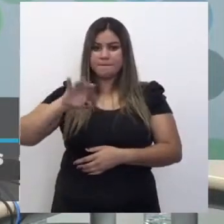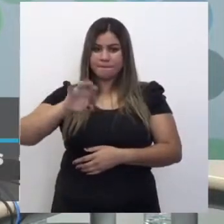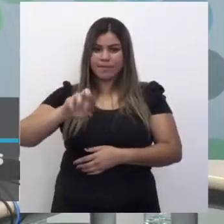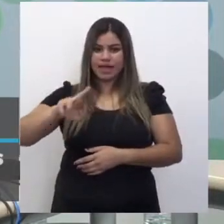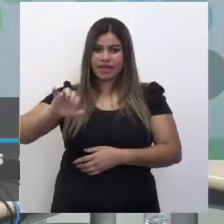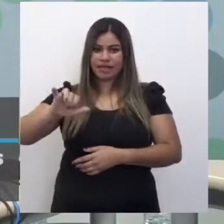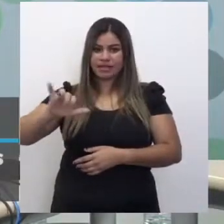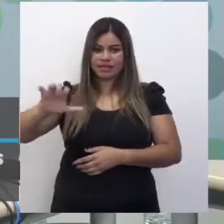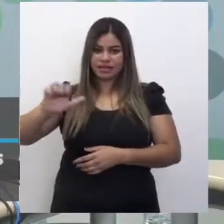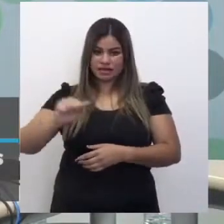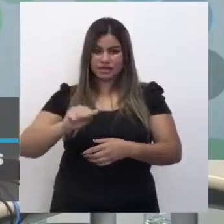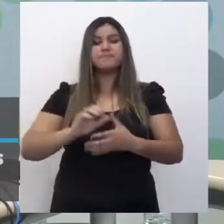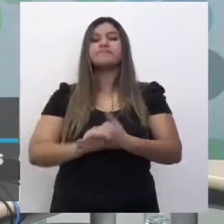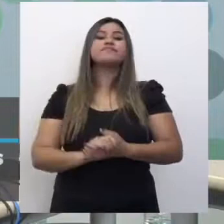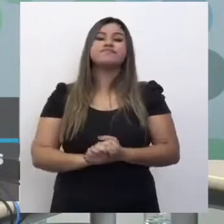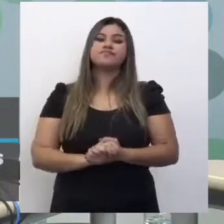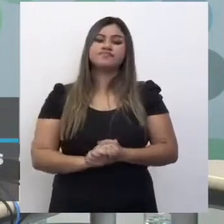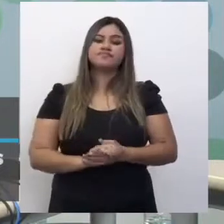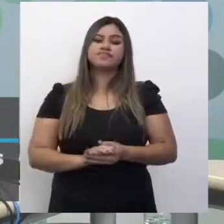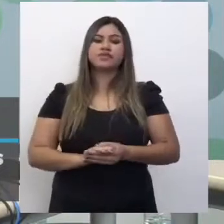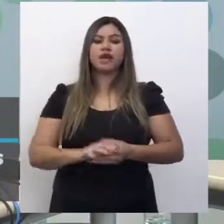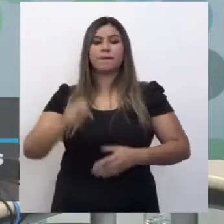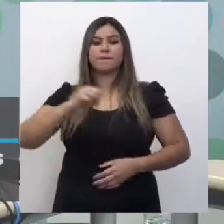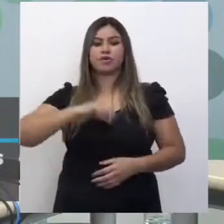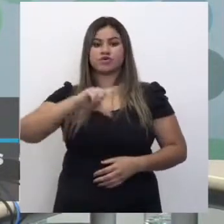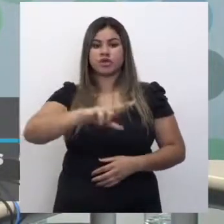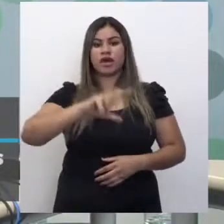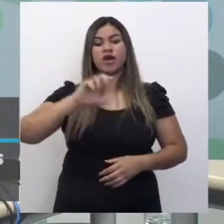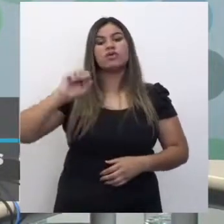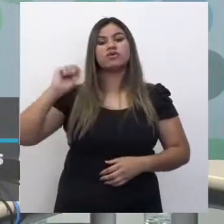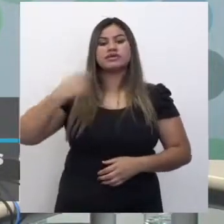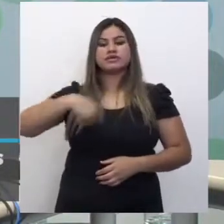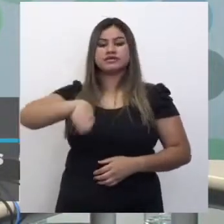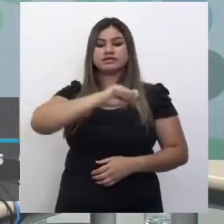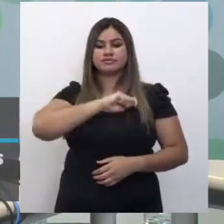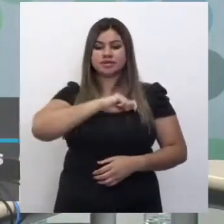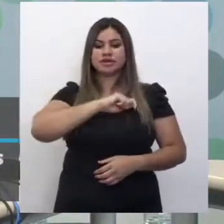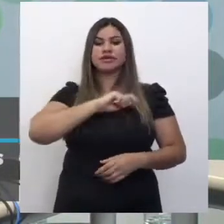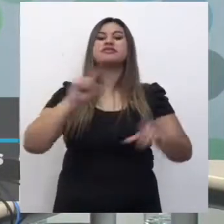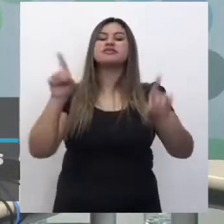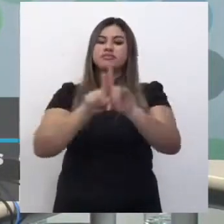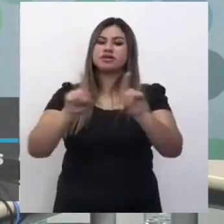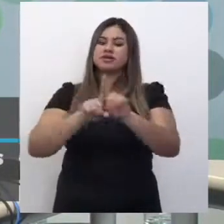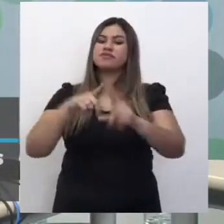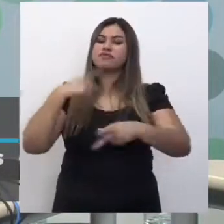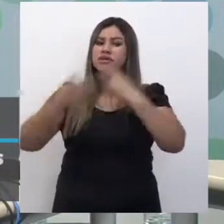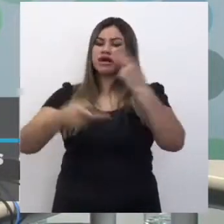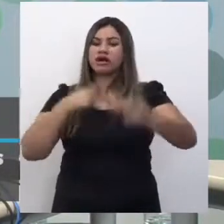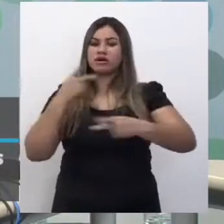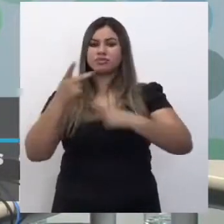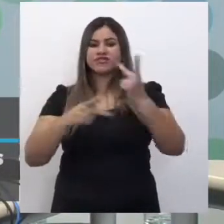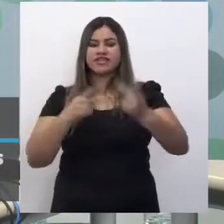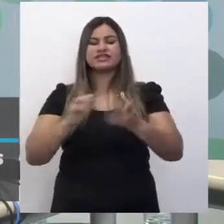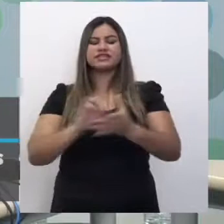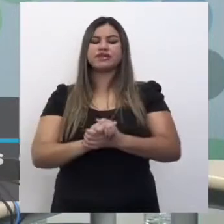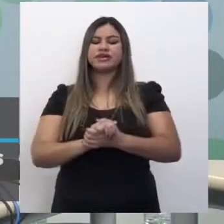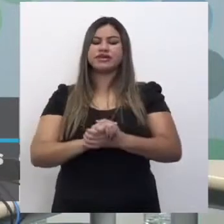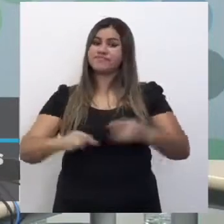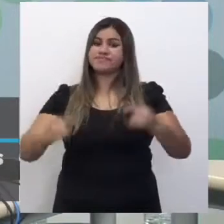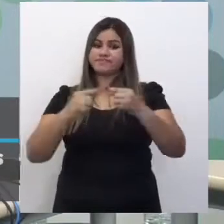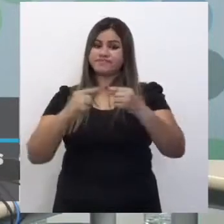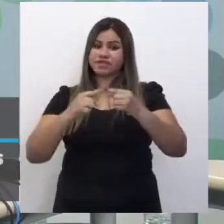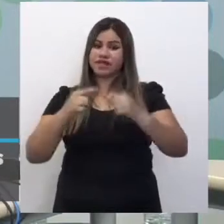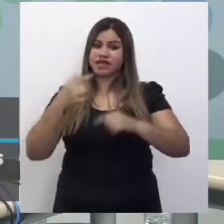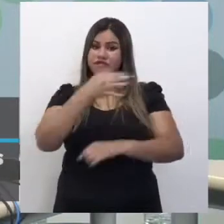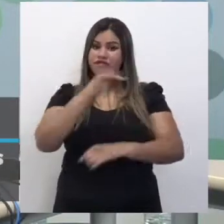falar agora da Península Ibérica, né? Portugal e Espanha, e depois falaremos da França, porque esses 4 estados nacionais vão ser aqueles que